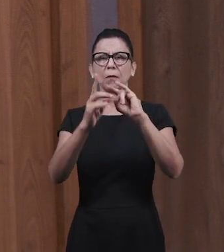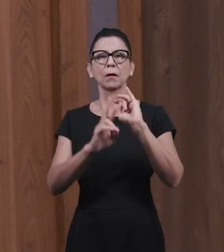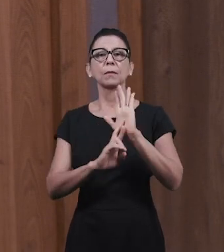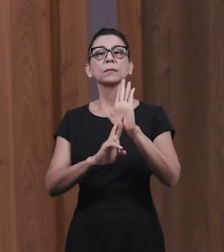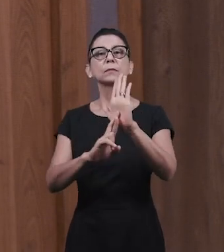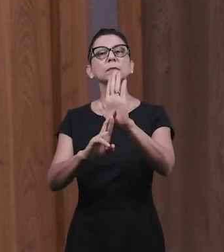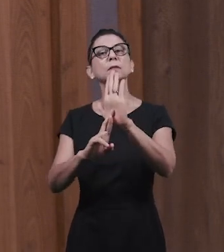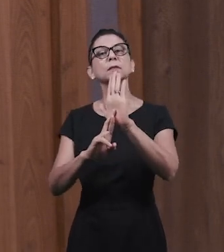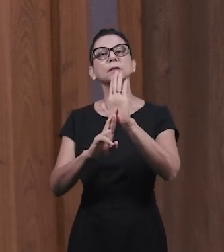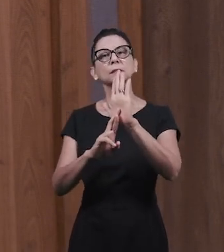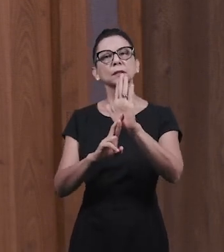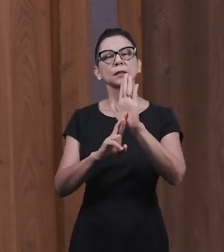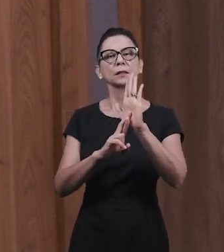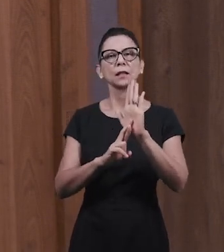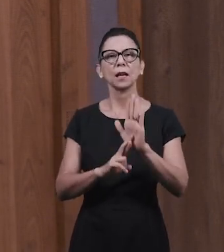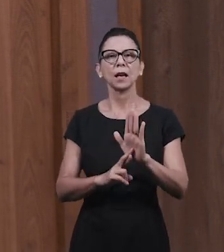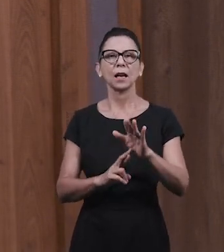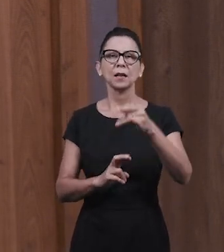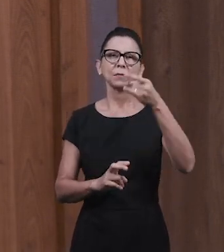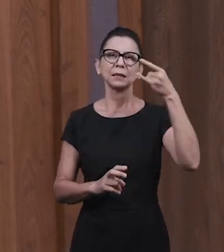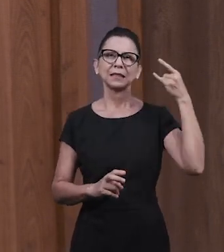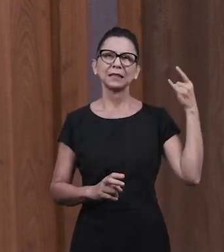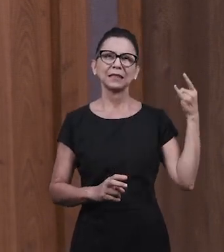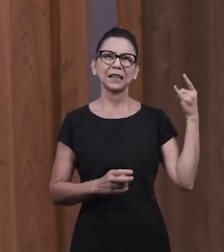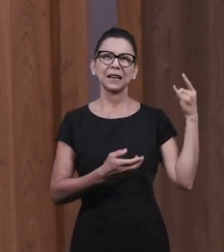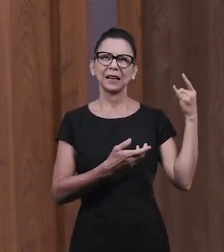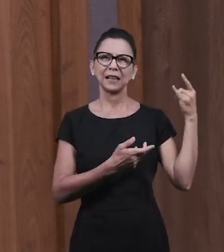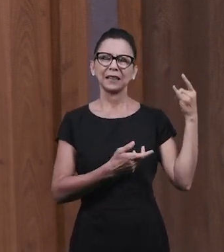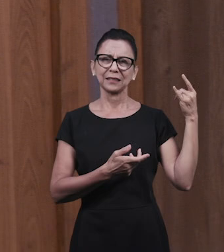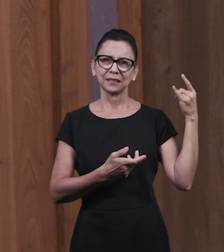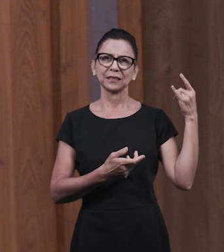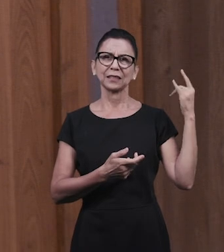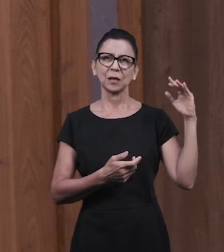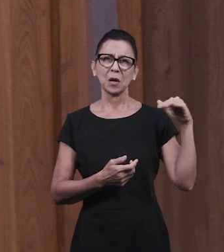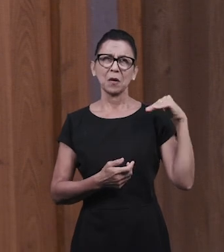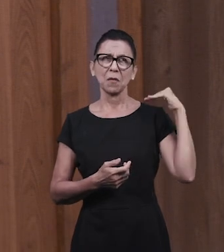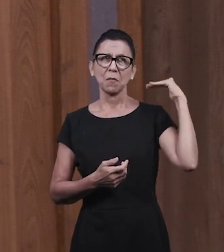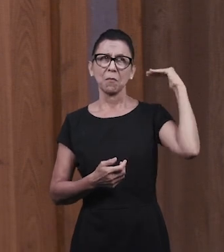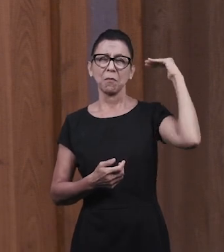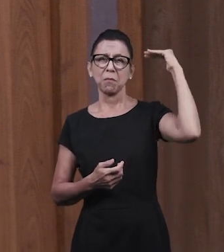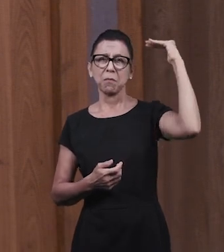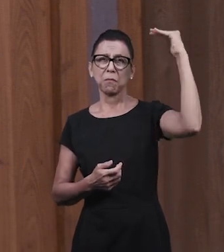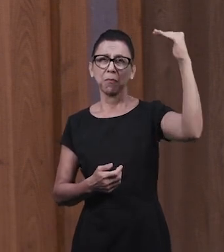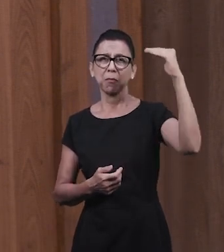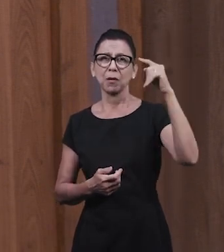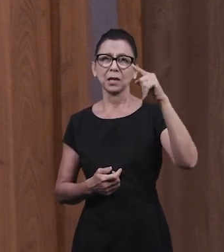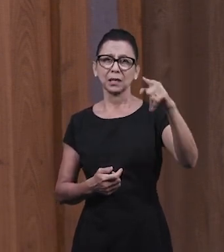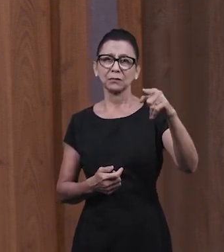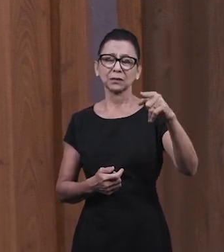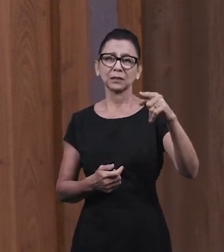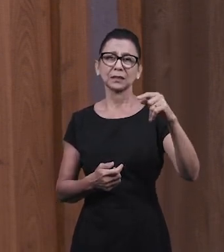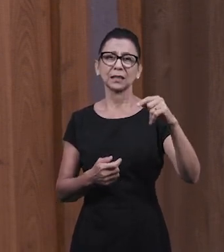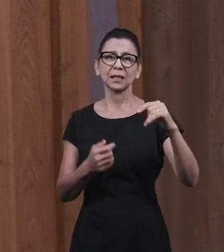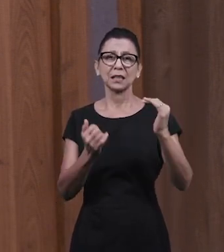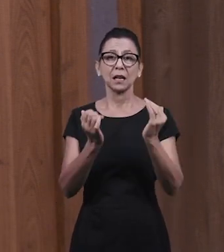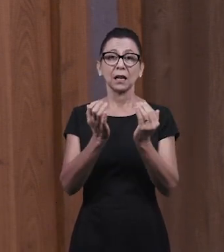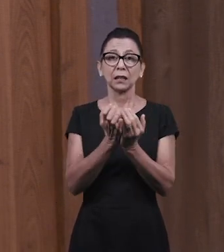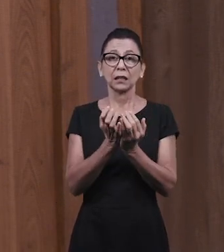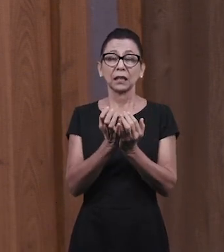isso. Eles são representados pelos valores materiais que crescem e sufocam o crescimento do